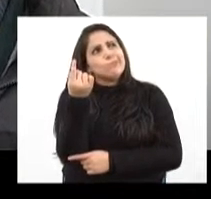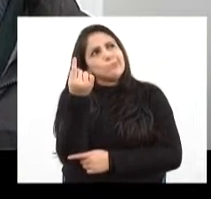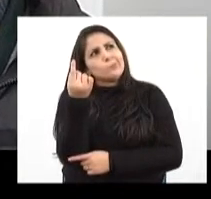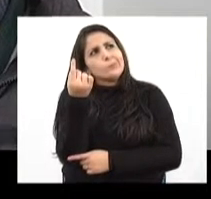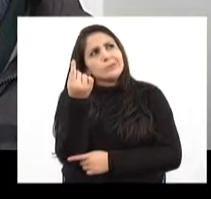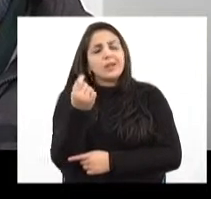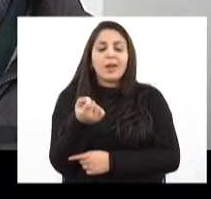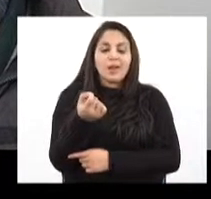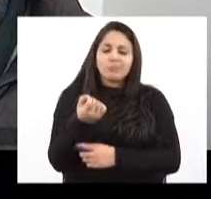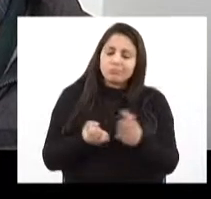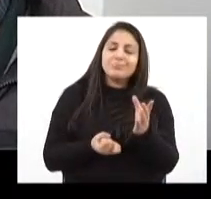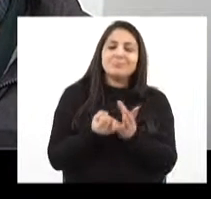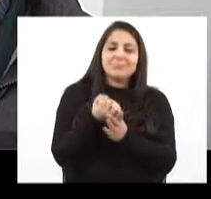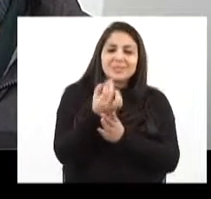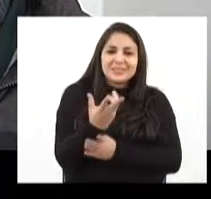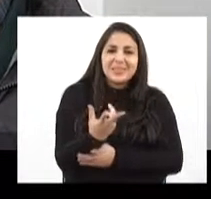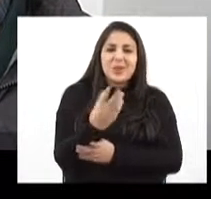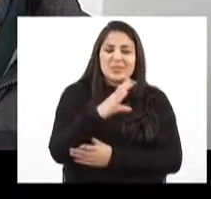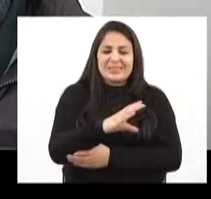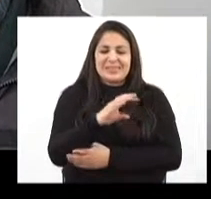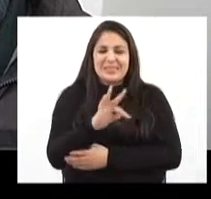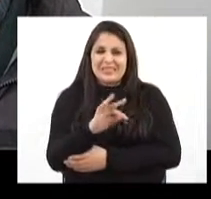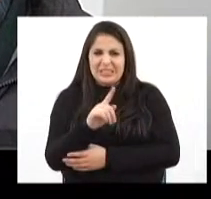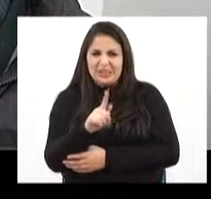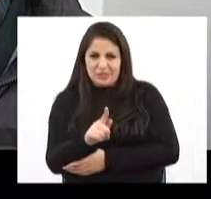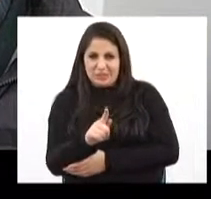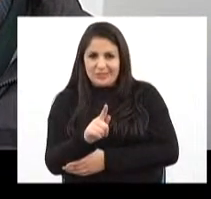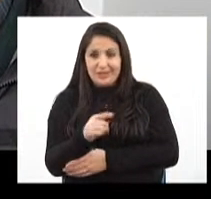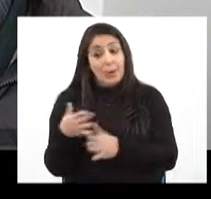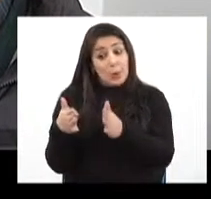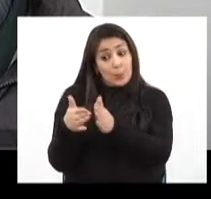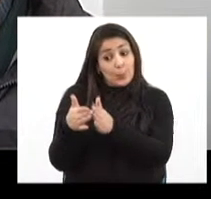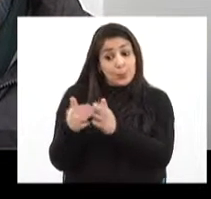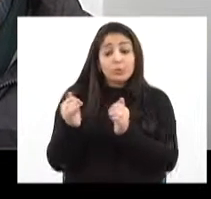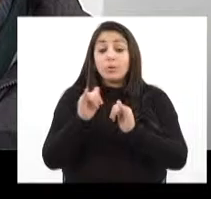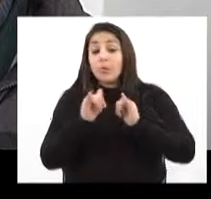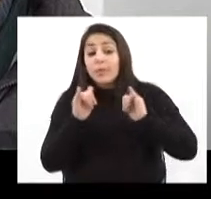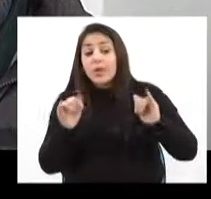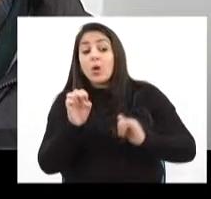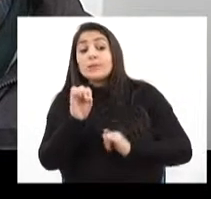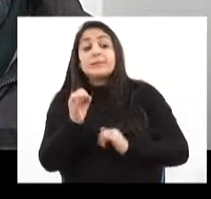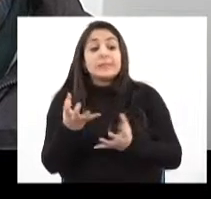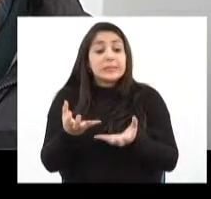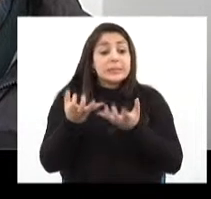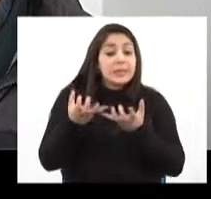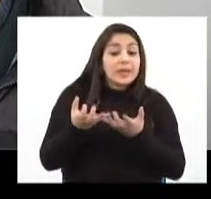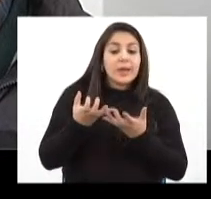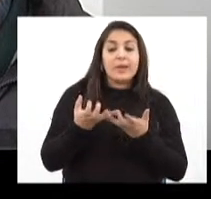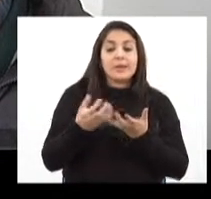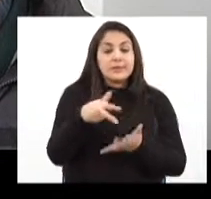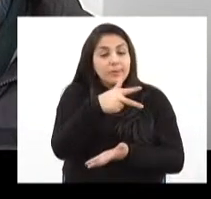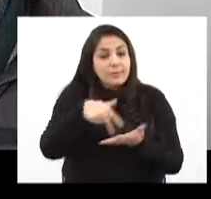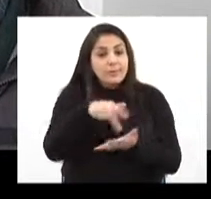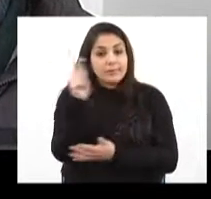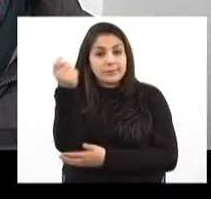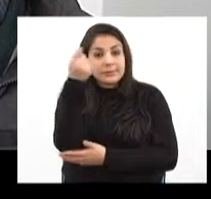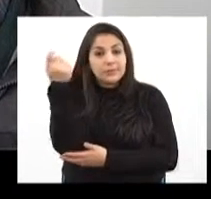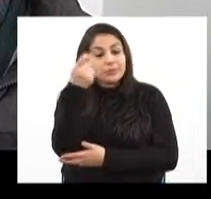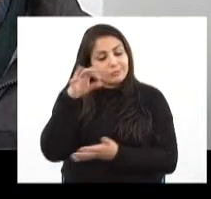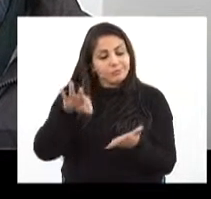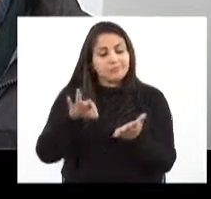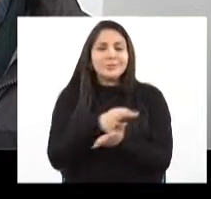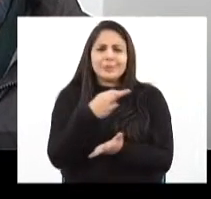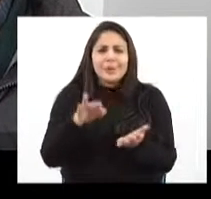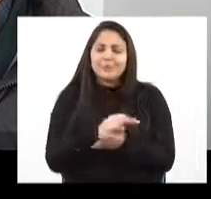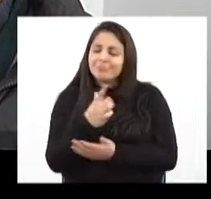CTG. Pedi à mocidade que quisesse formar a invernada de dança para se inscrever. E deu